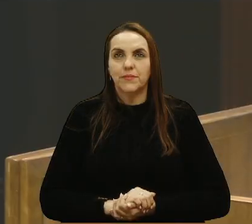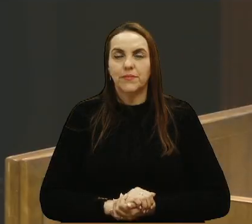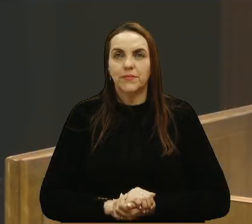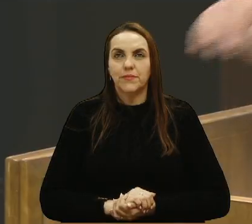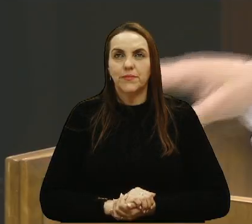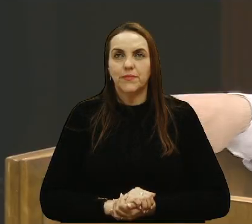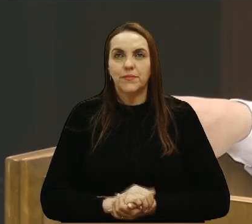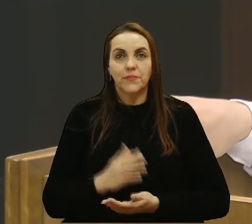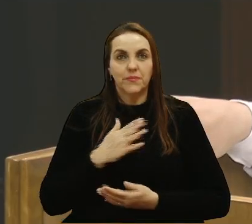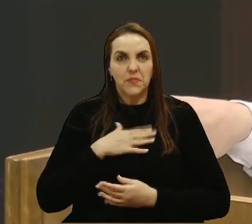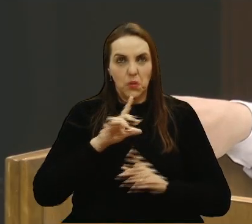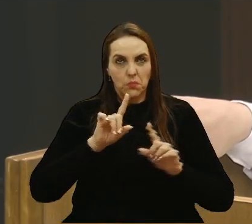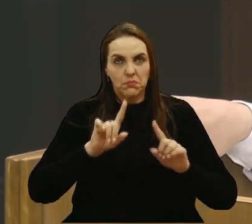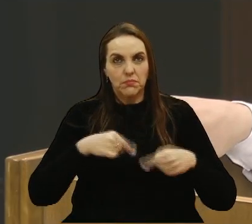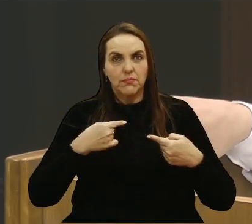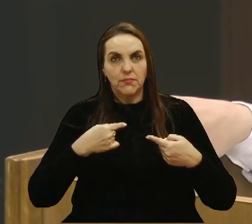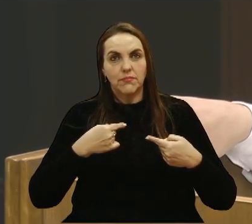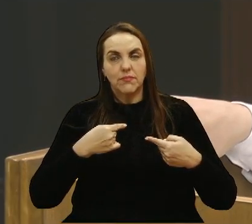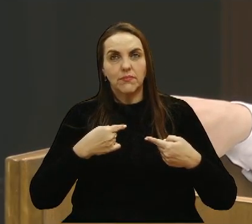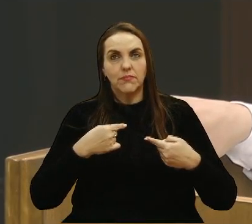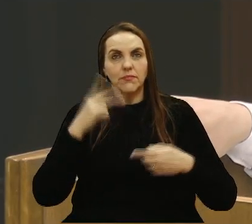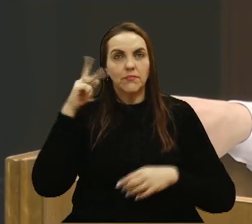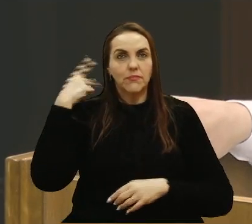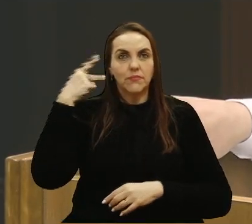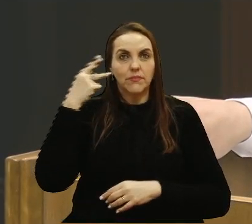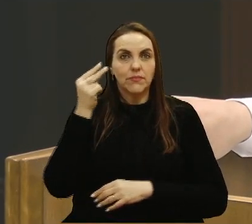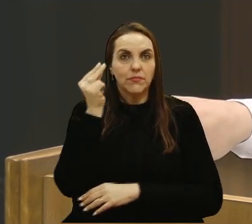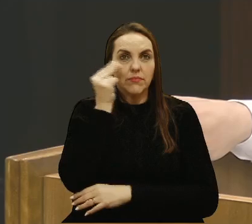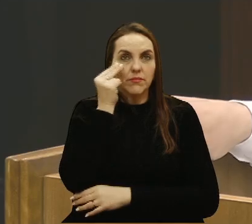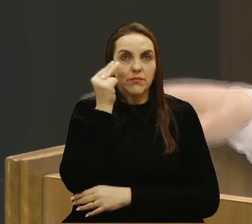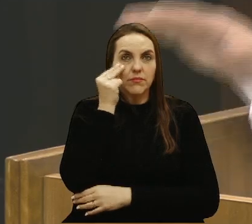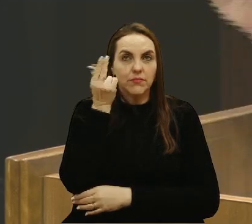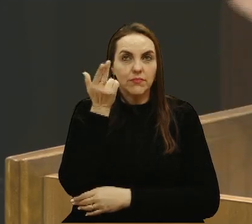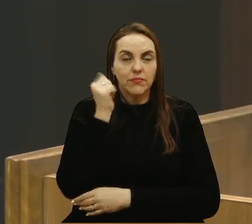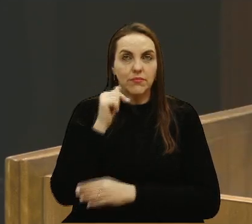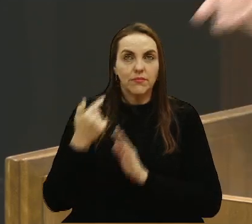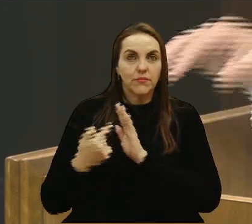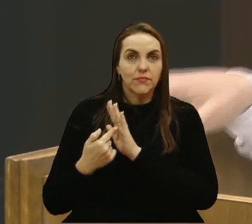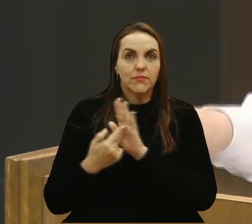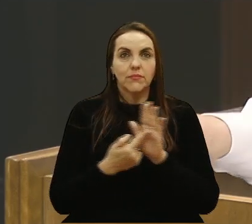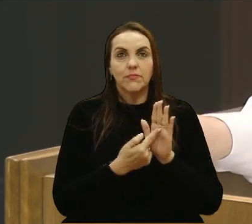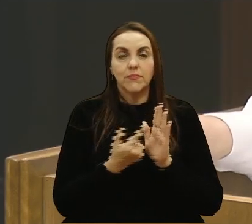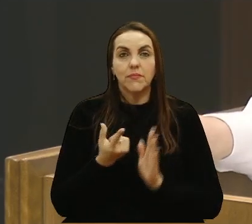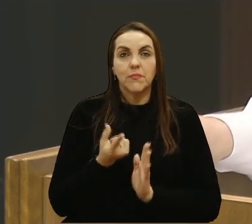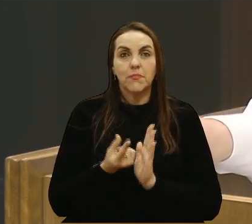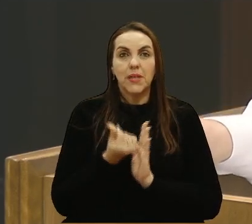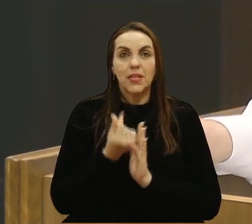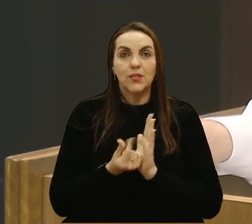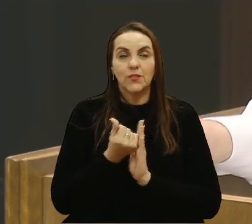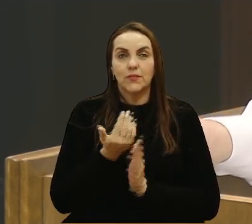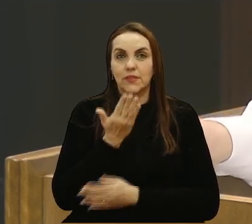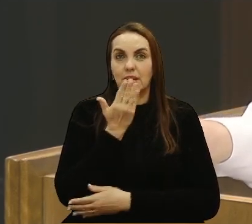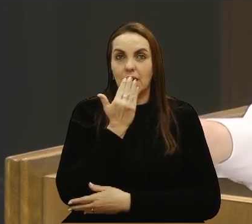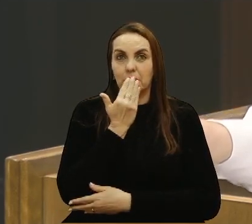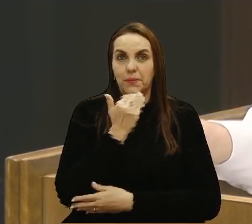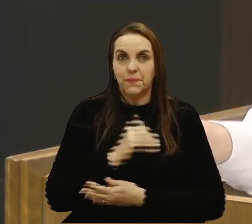Então eu fui desafiado pelo vereador Cláudio Libardi a trazer os preços dos alimentos.